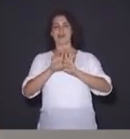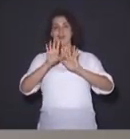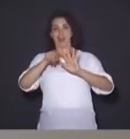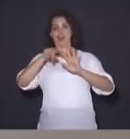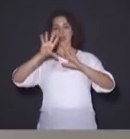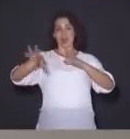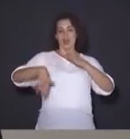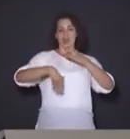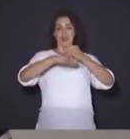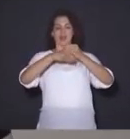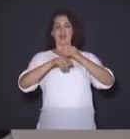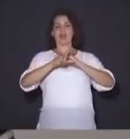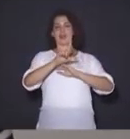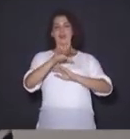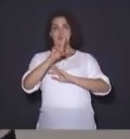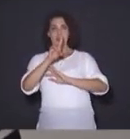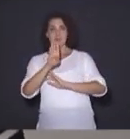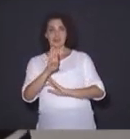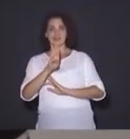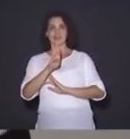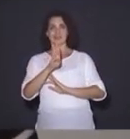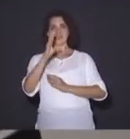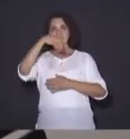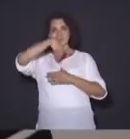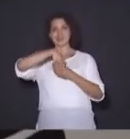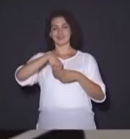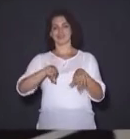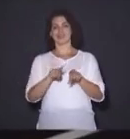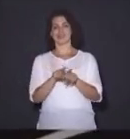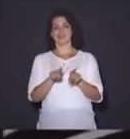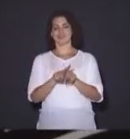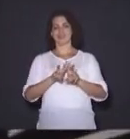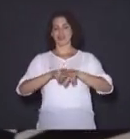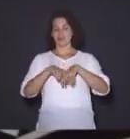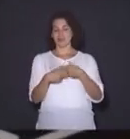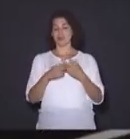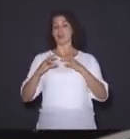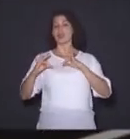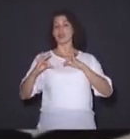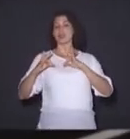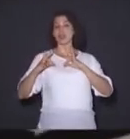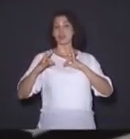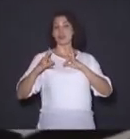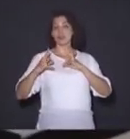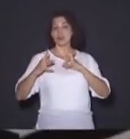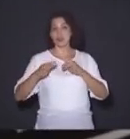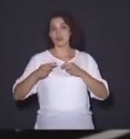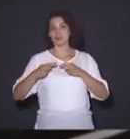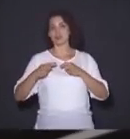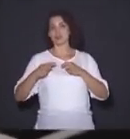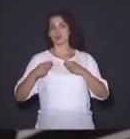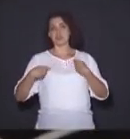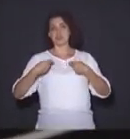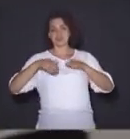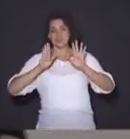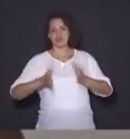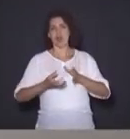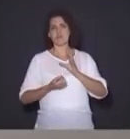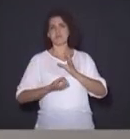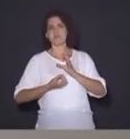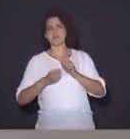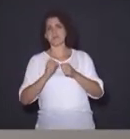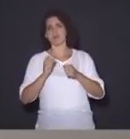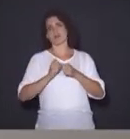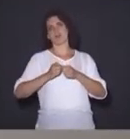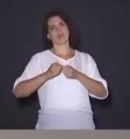é isso a nossa lei de diretrizes e bases da educação nacional por isso todos já deveriam ter implementado e o que eu quero